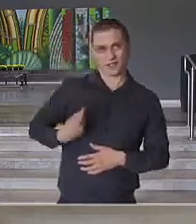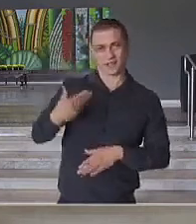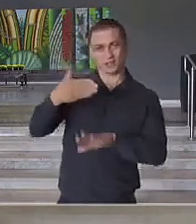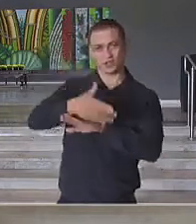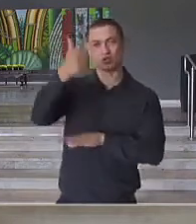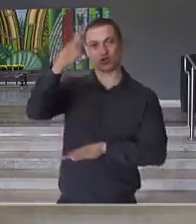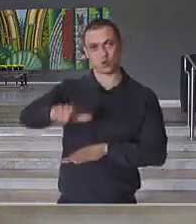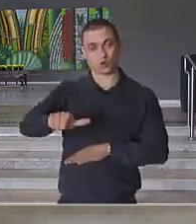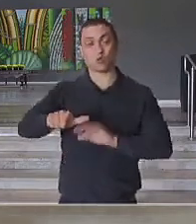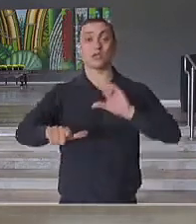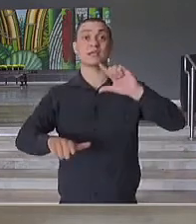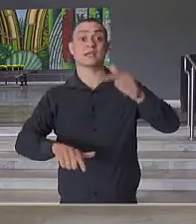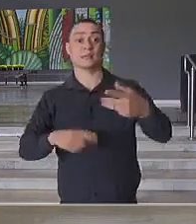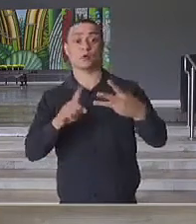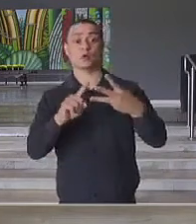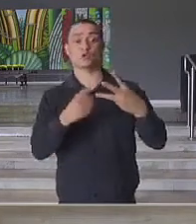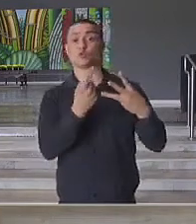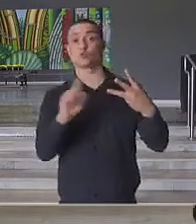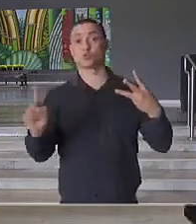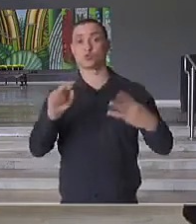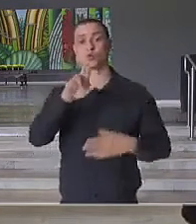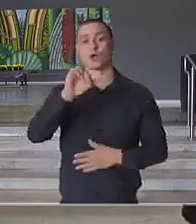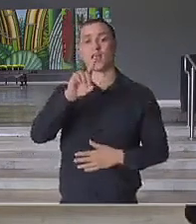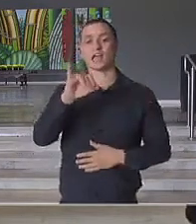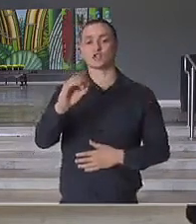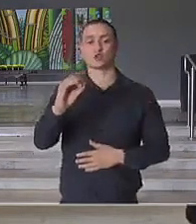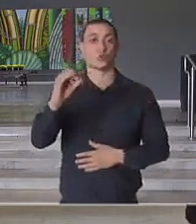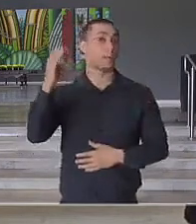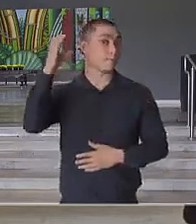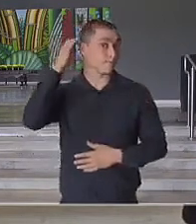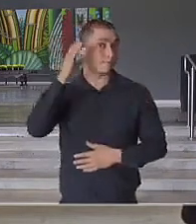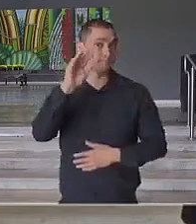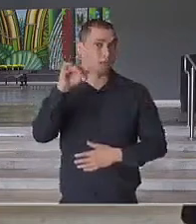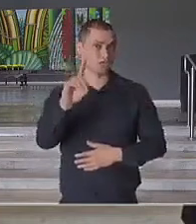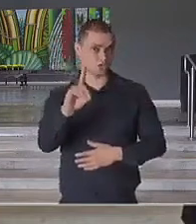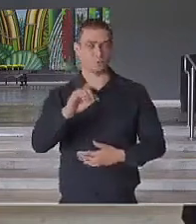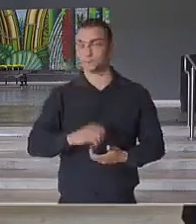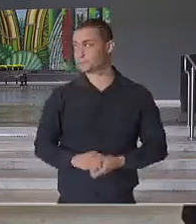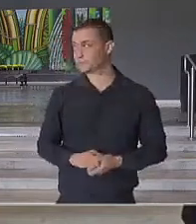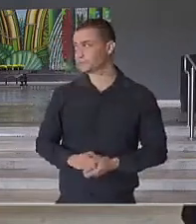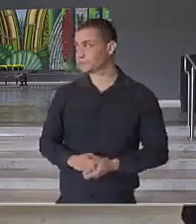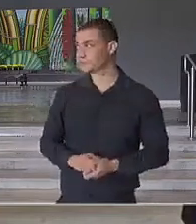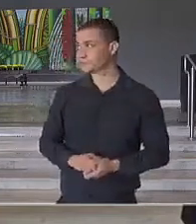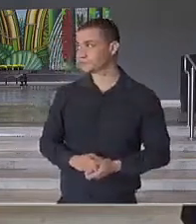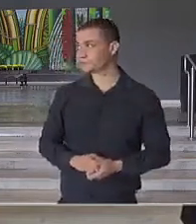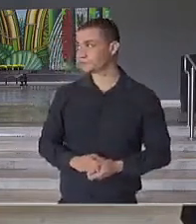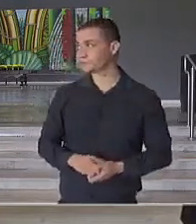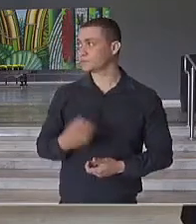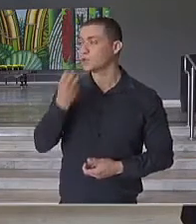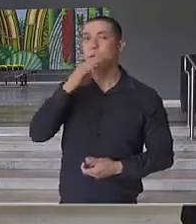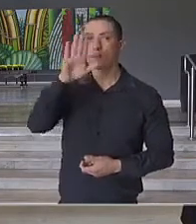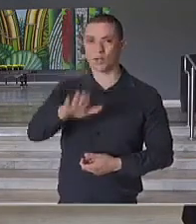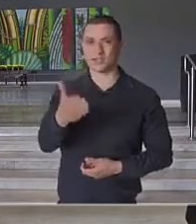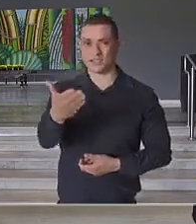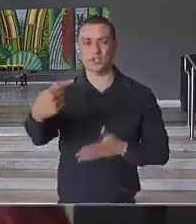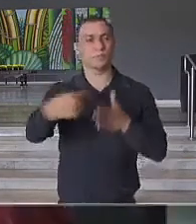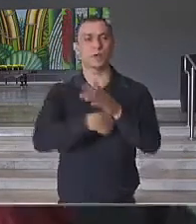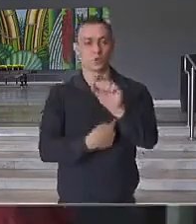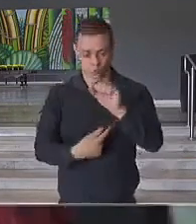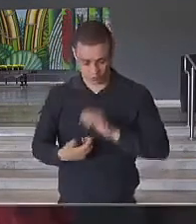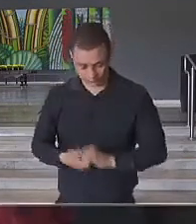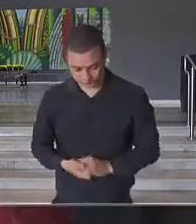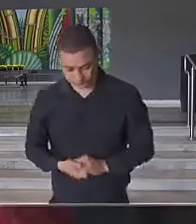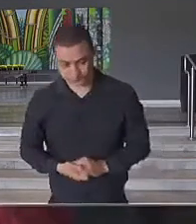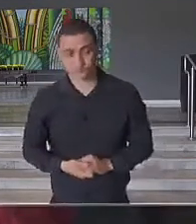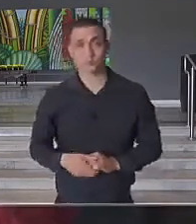conosco. Depois vamos finalizar com a Rádio Bandeirantes Band News. Catarina, boa tarde. Boa Sua tarde. pergunta, por boa favor.